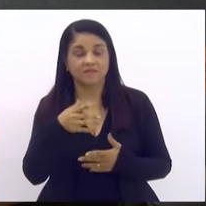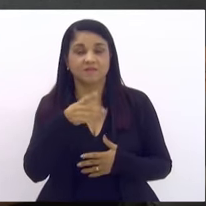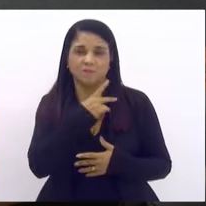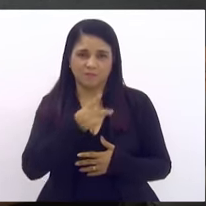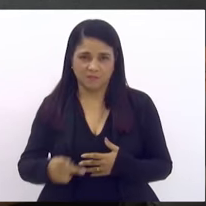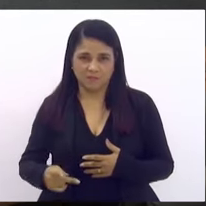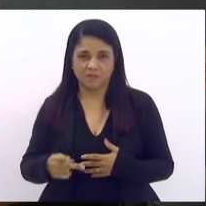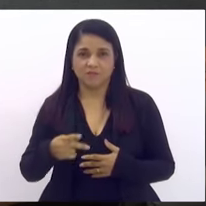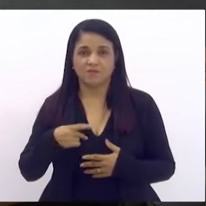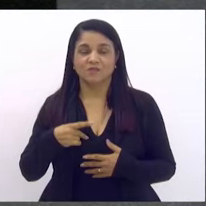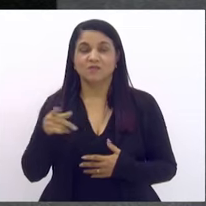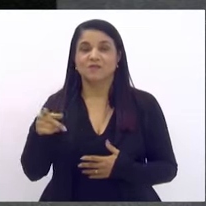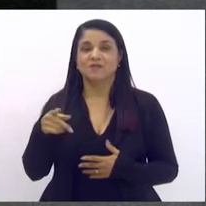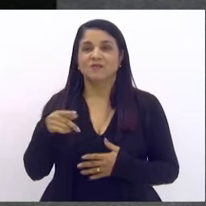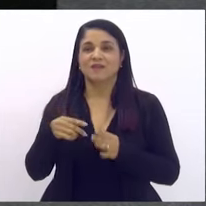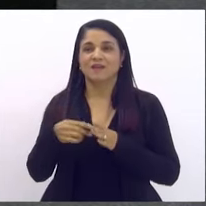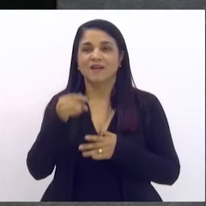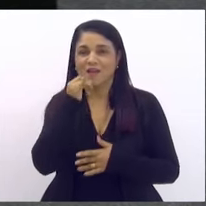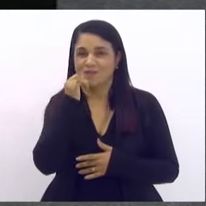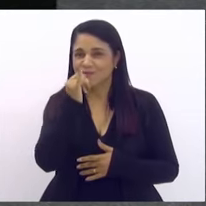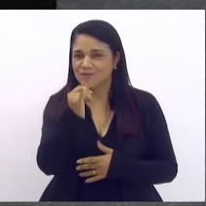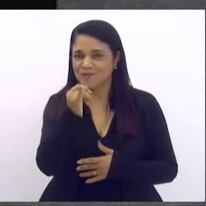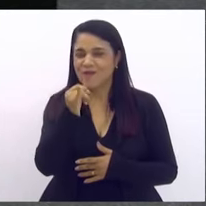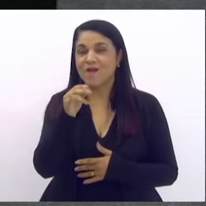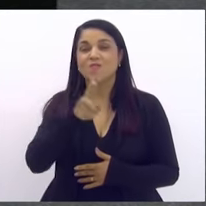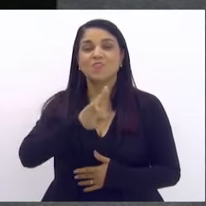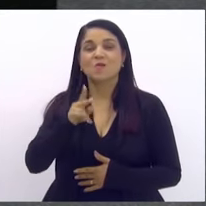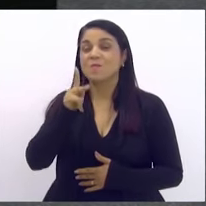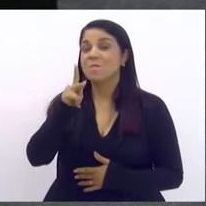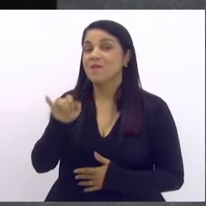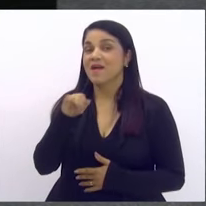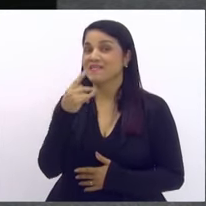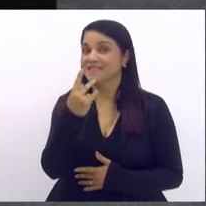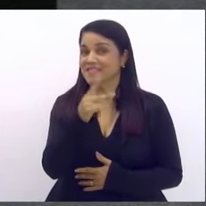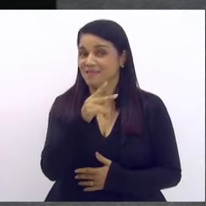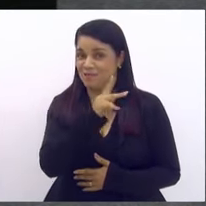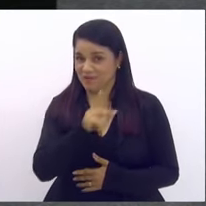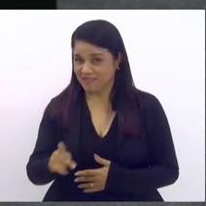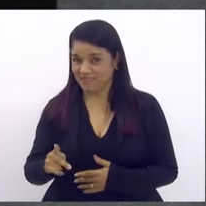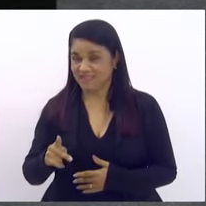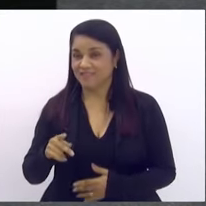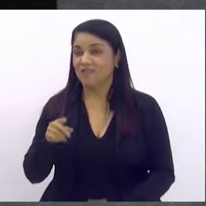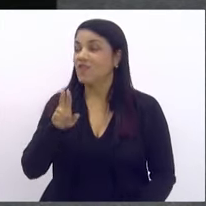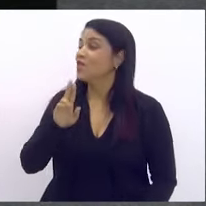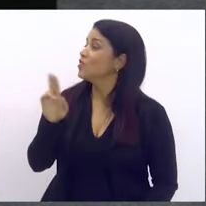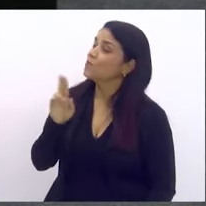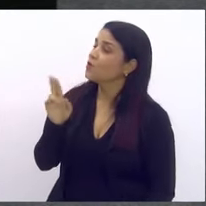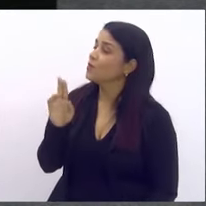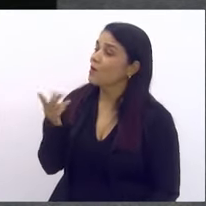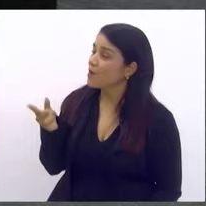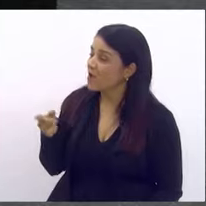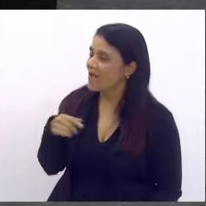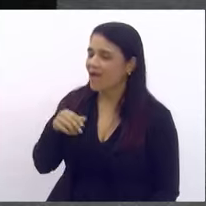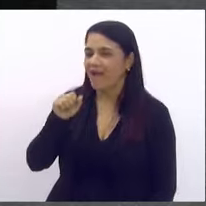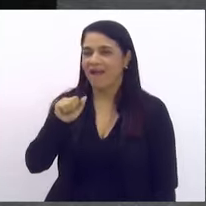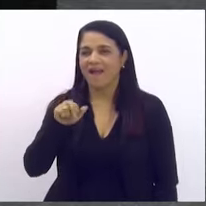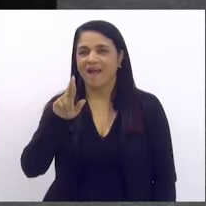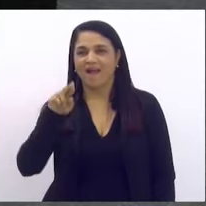do seu pai que tá aqui na sessão Qual o nome dele Armando conheo